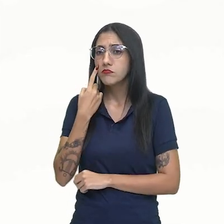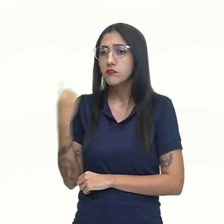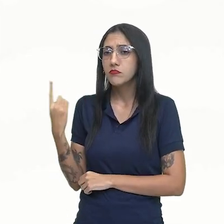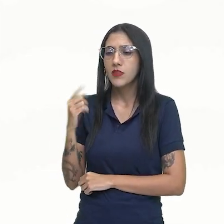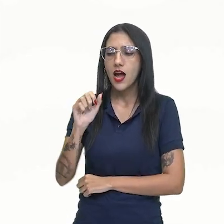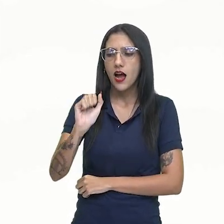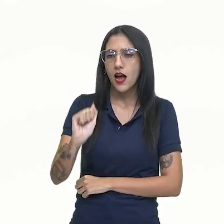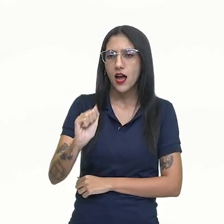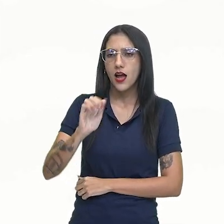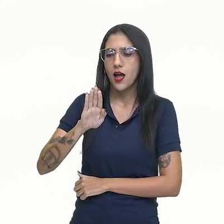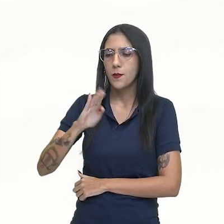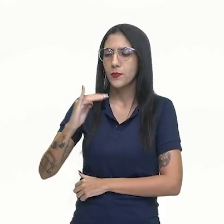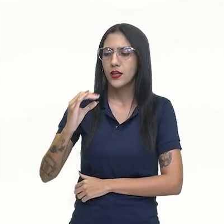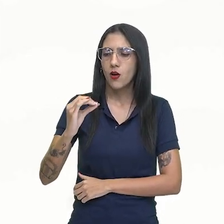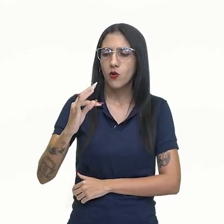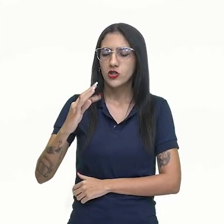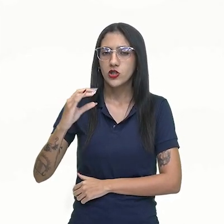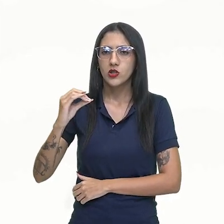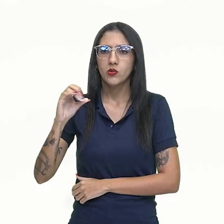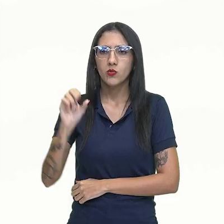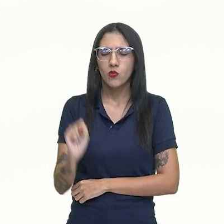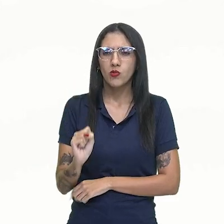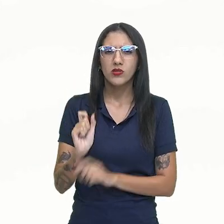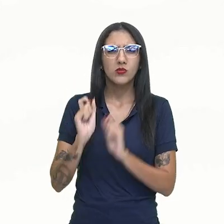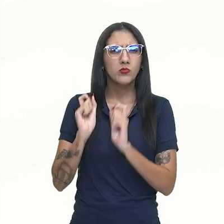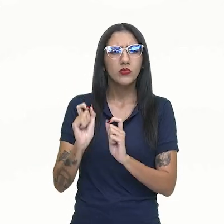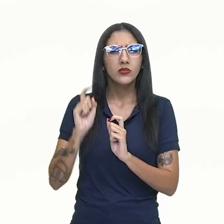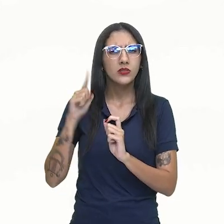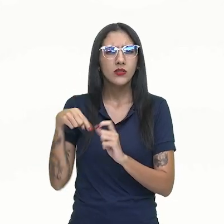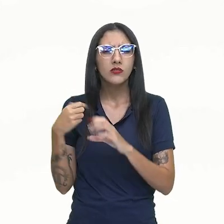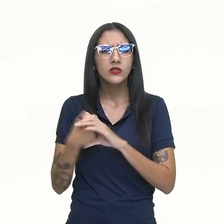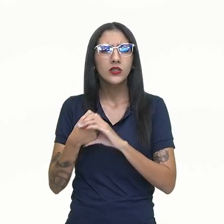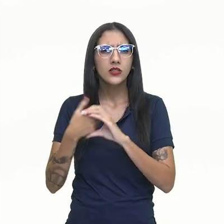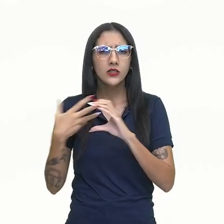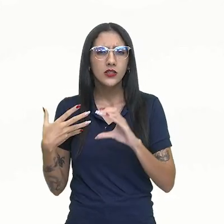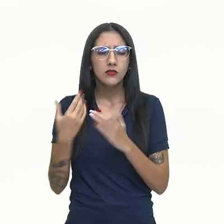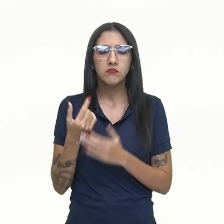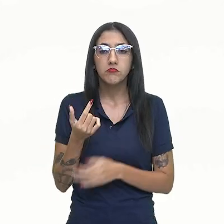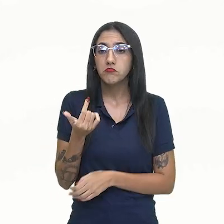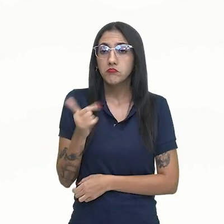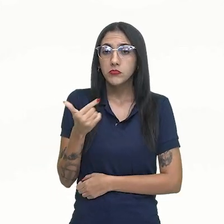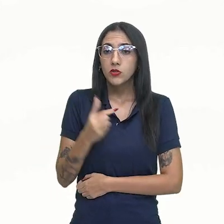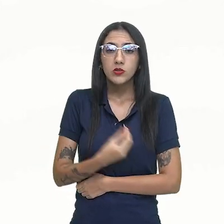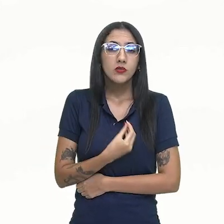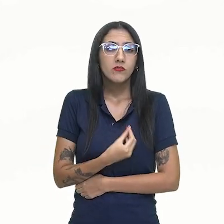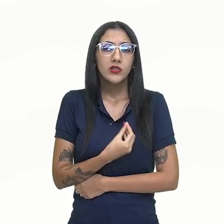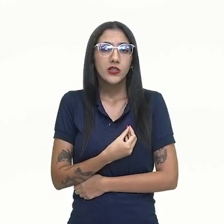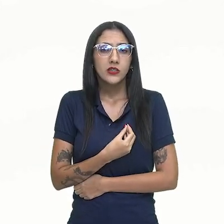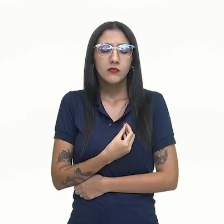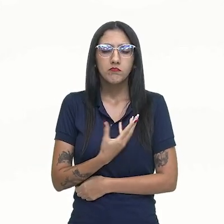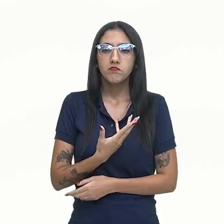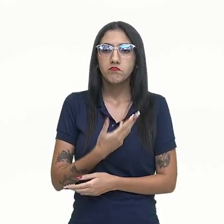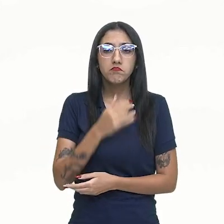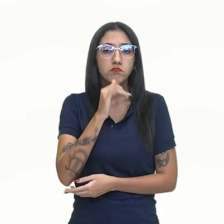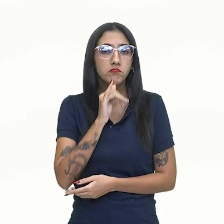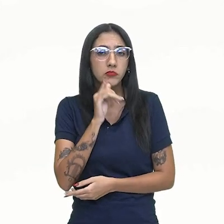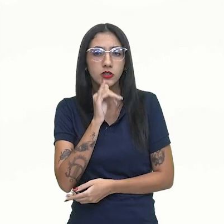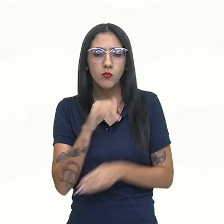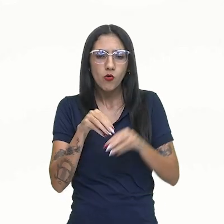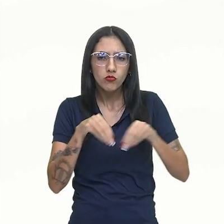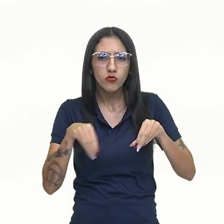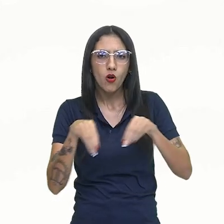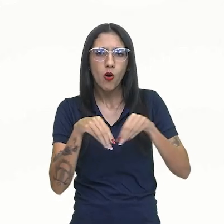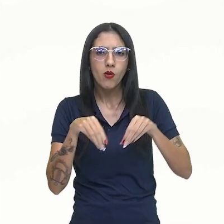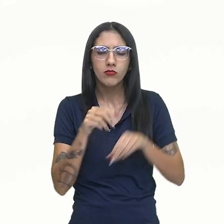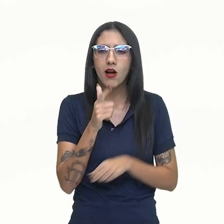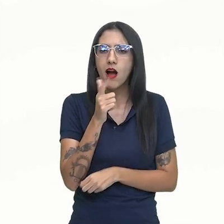componentes abióticos. Esses componentes abióticos são aqueles componentes não vivos. Por exemplo, o solo,